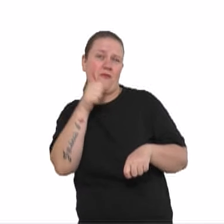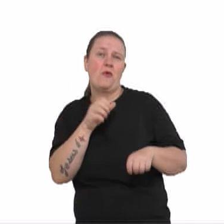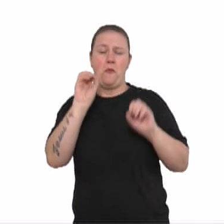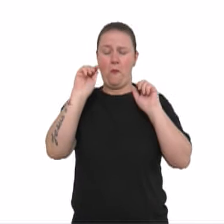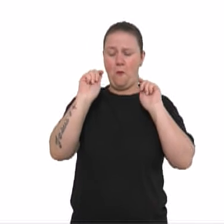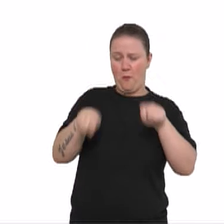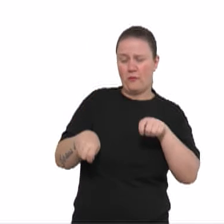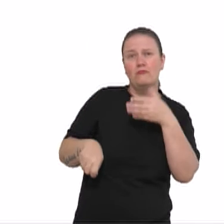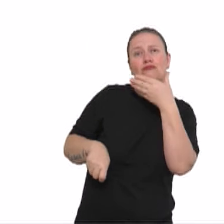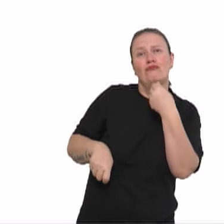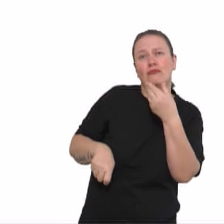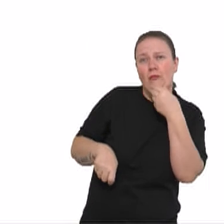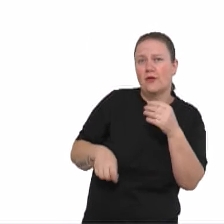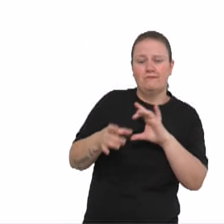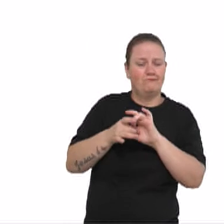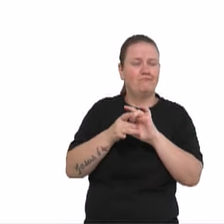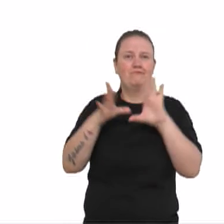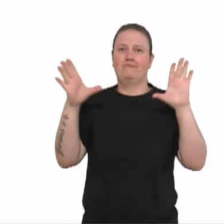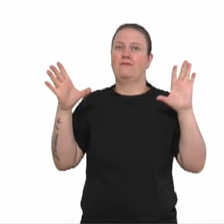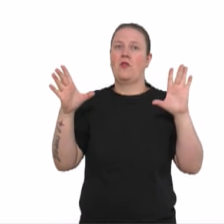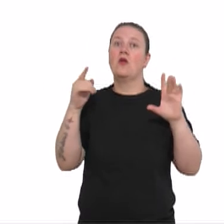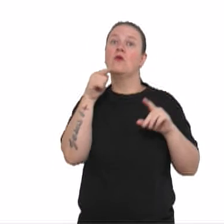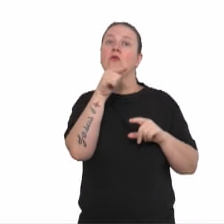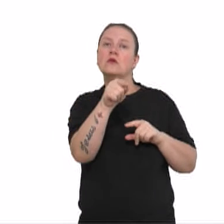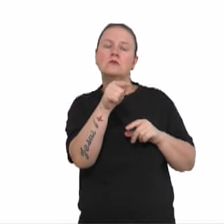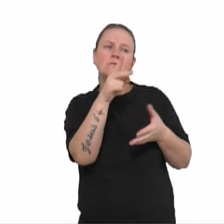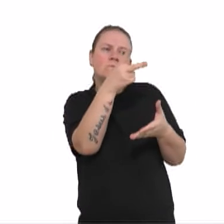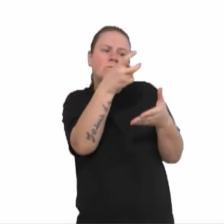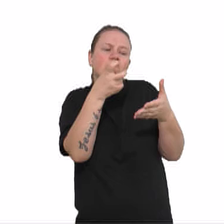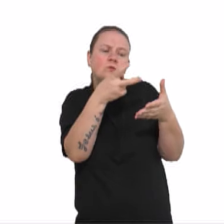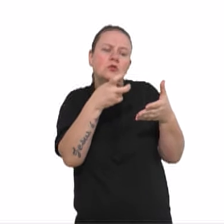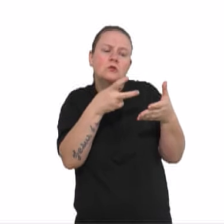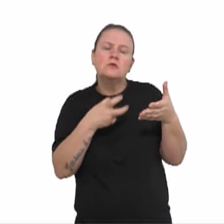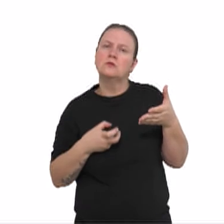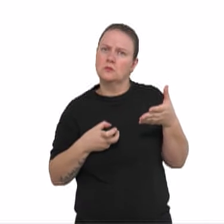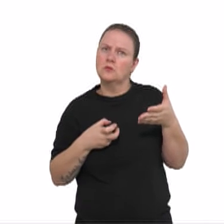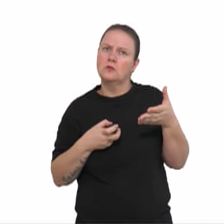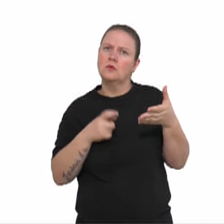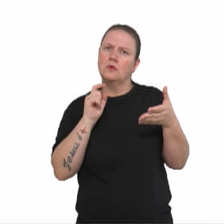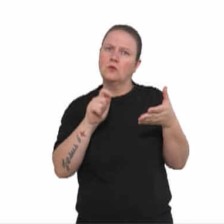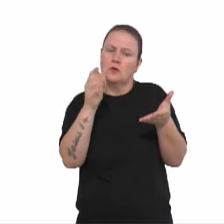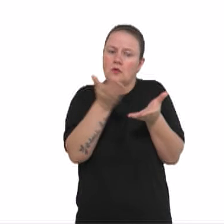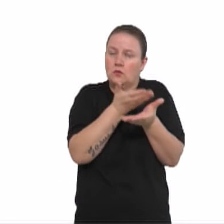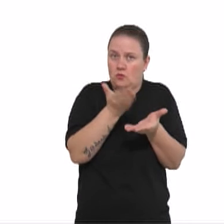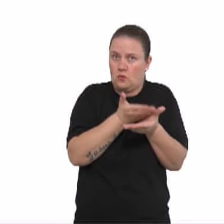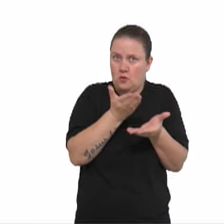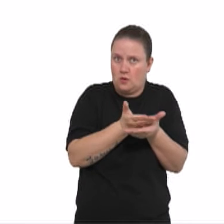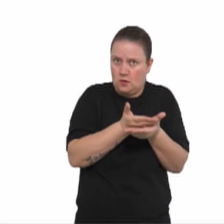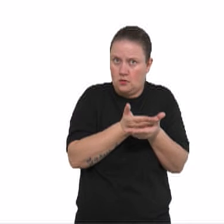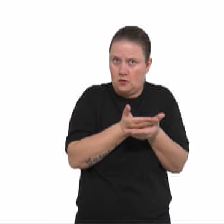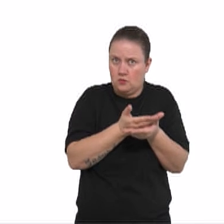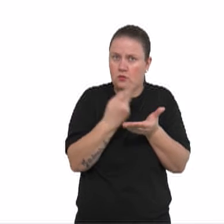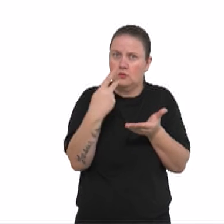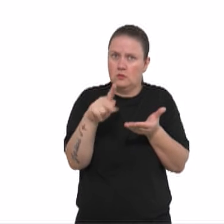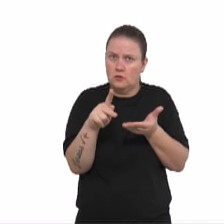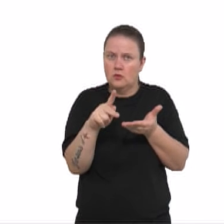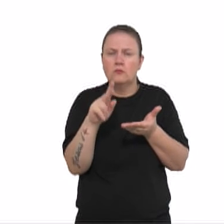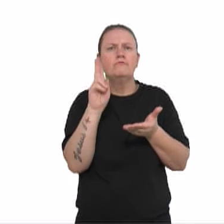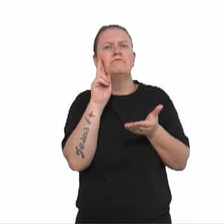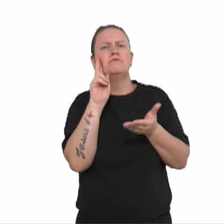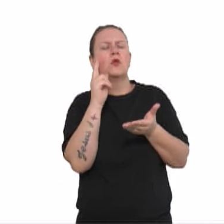feminino. Você vai escrever no seu caderno essa, né? Vai fazer uma transcrição, escreva e